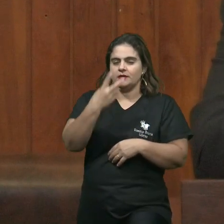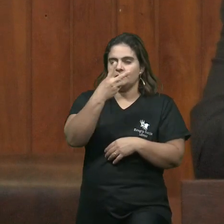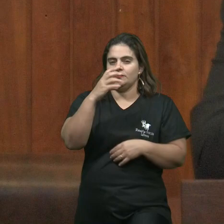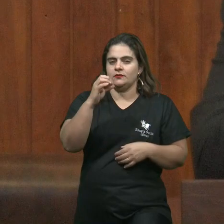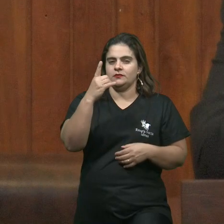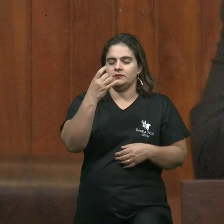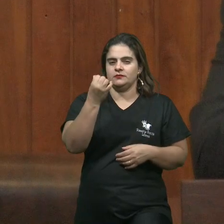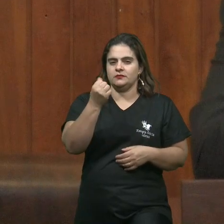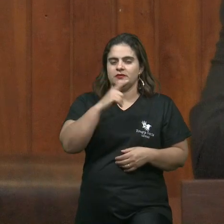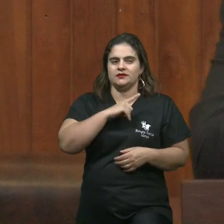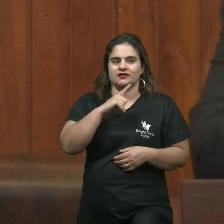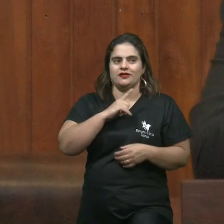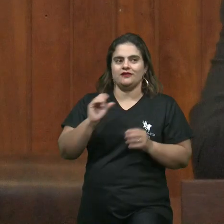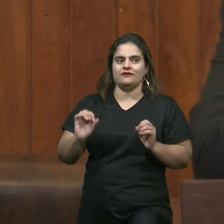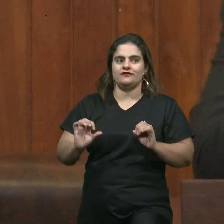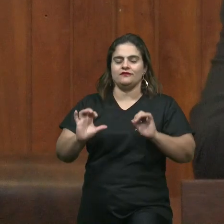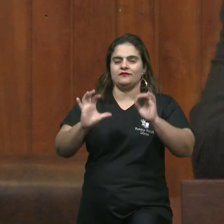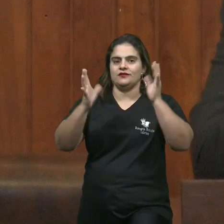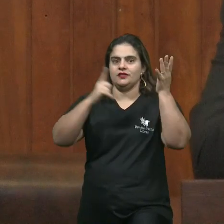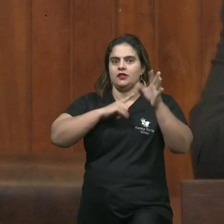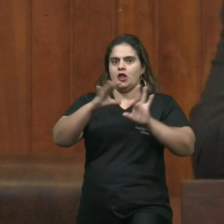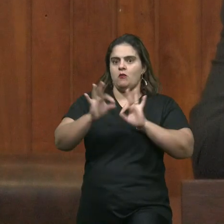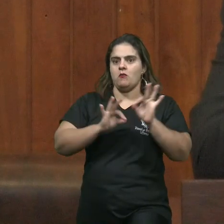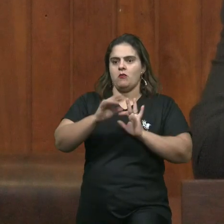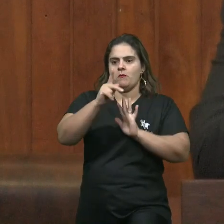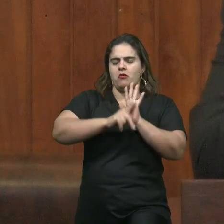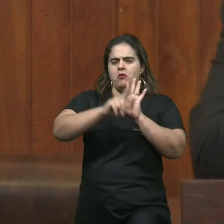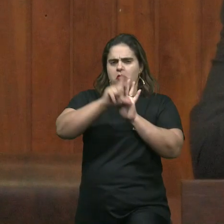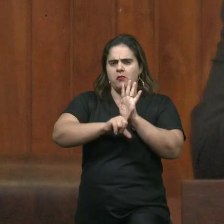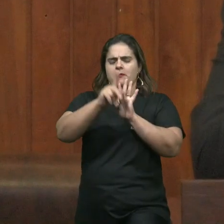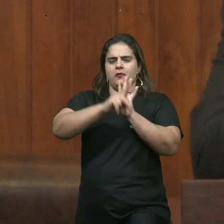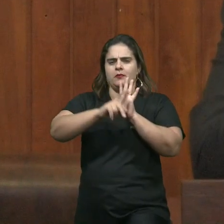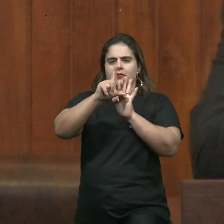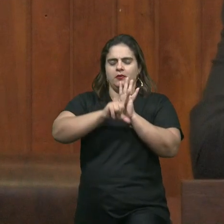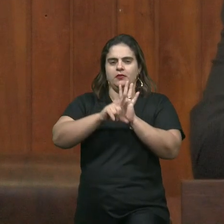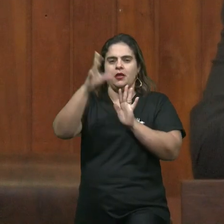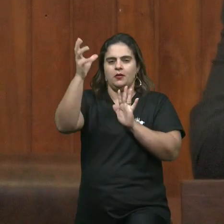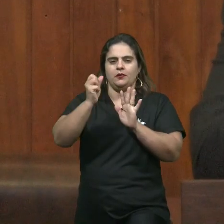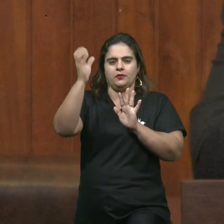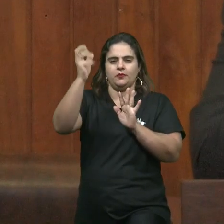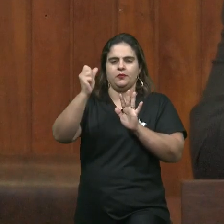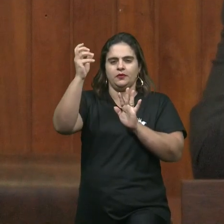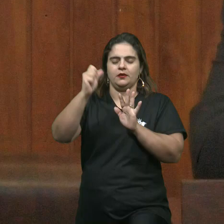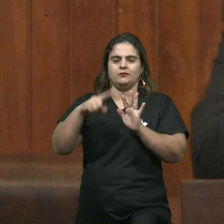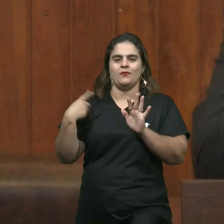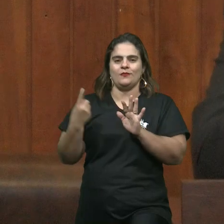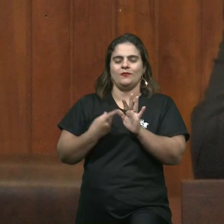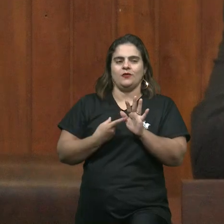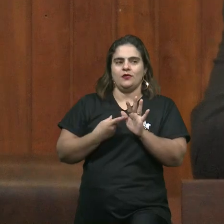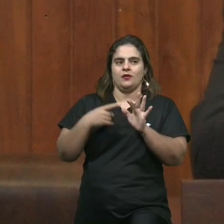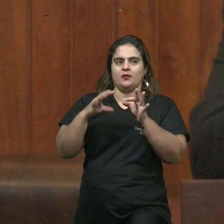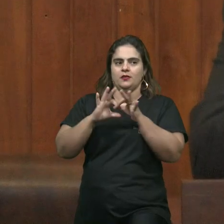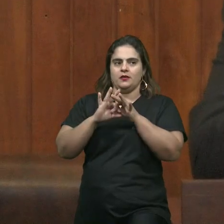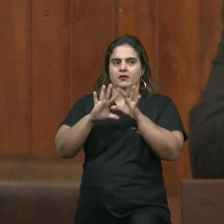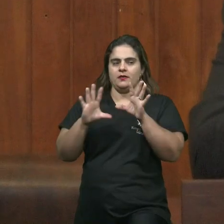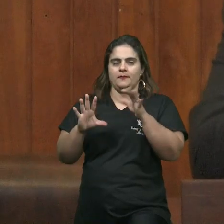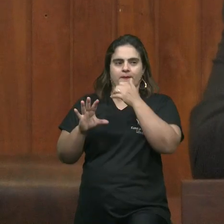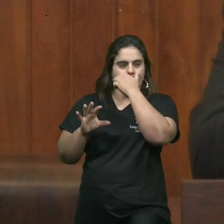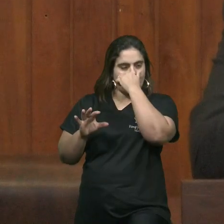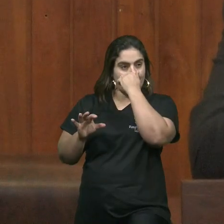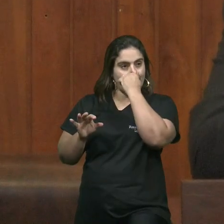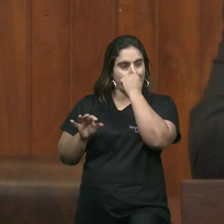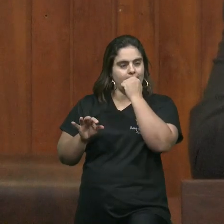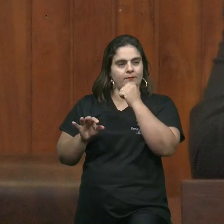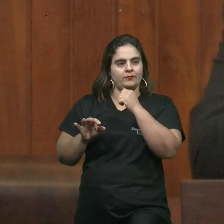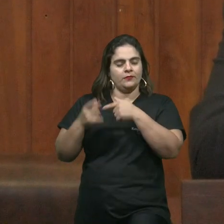foi uma festa de projeto de lei com empréstimos autorizados por essa casa, não estou falando dessa legislatura atual,